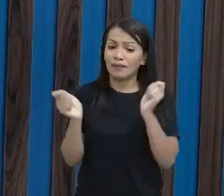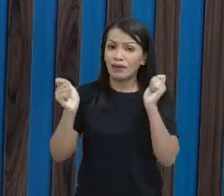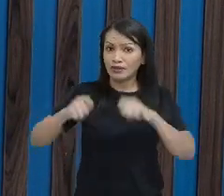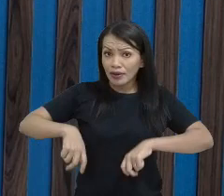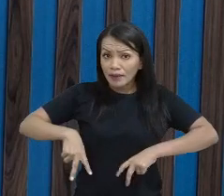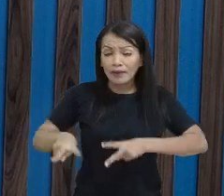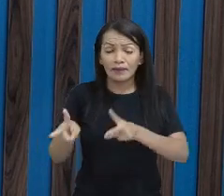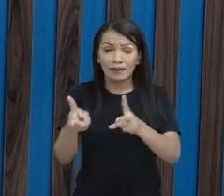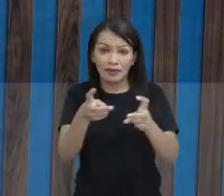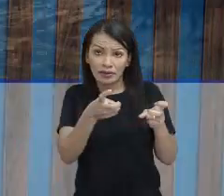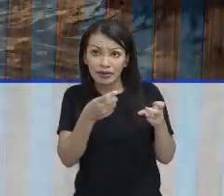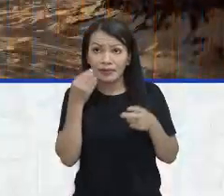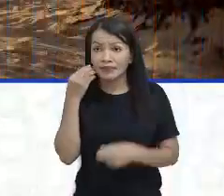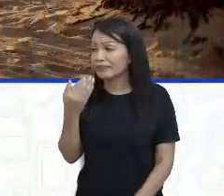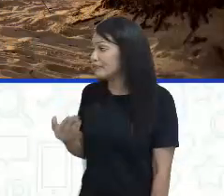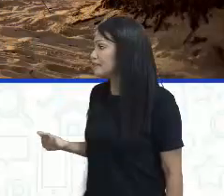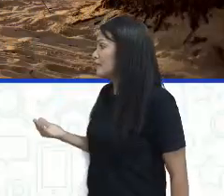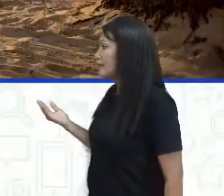que Drummond,